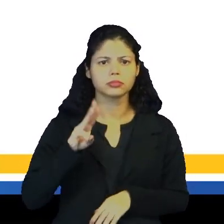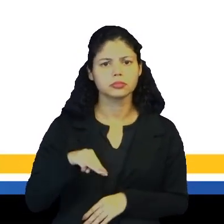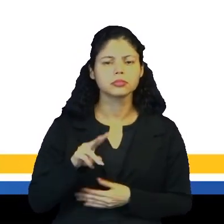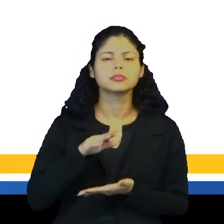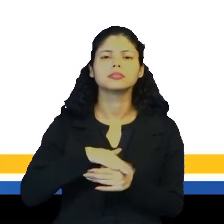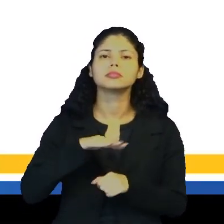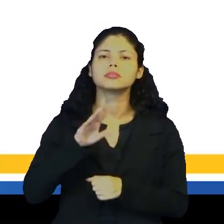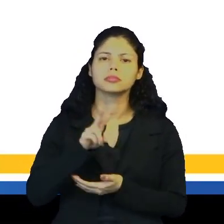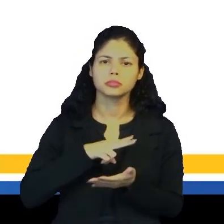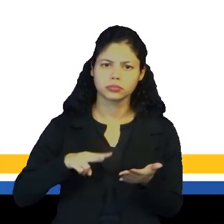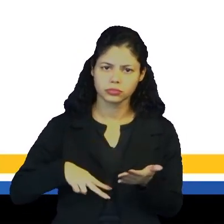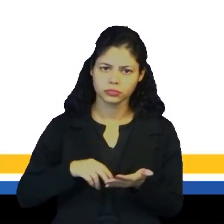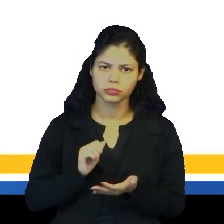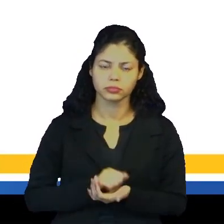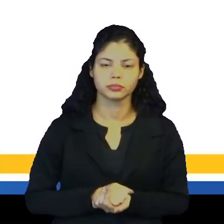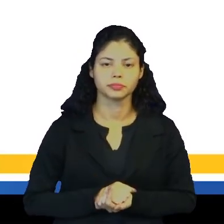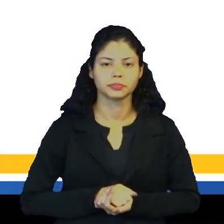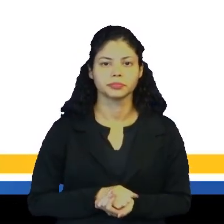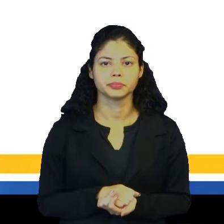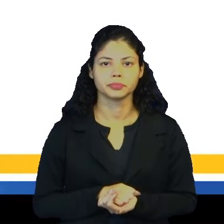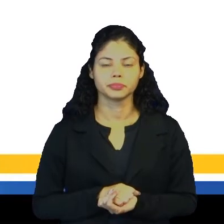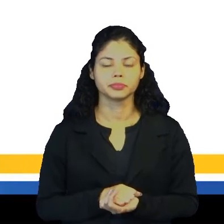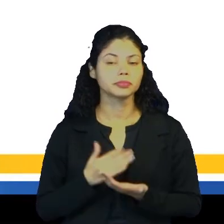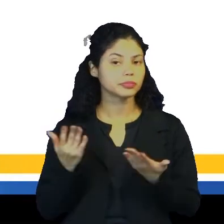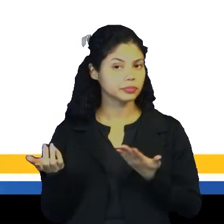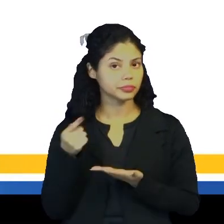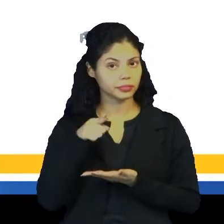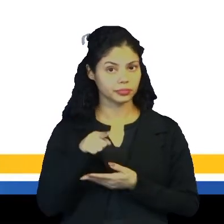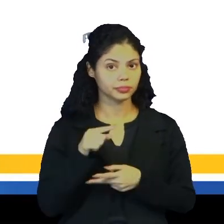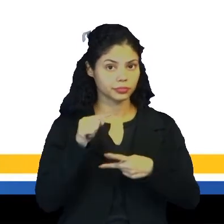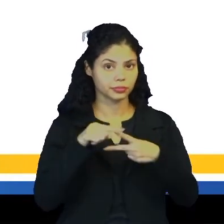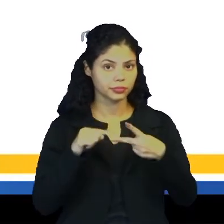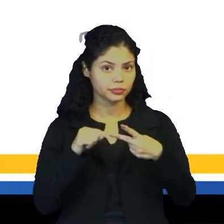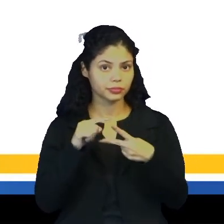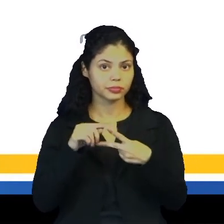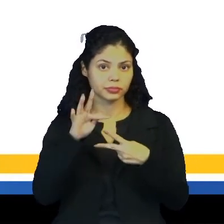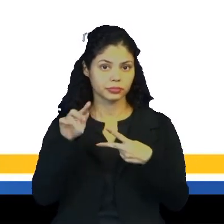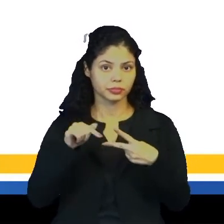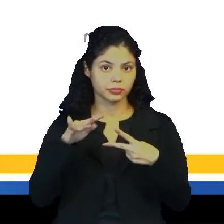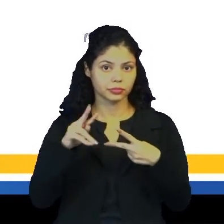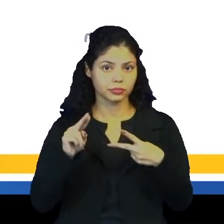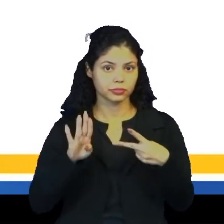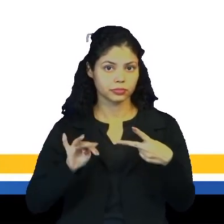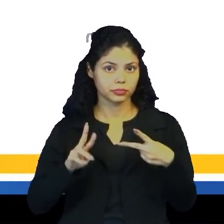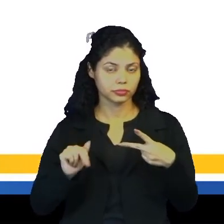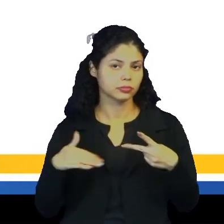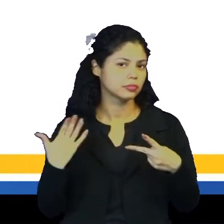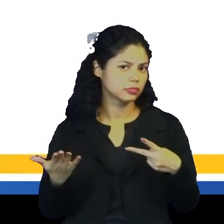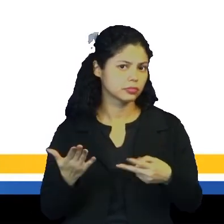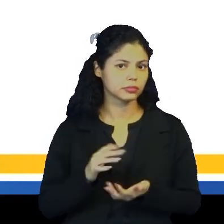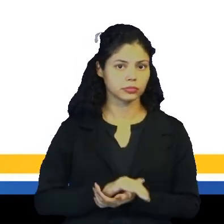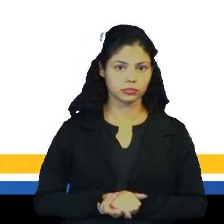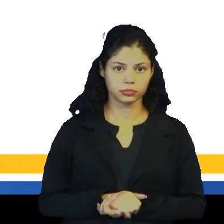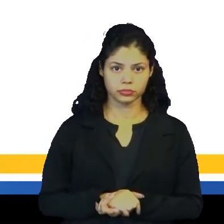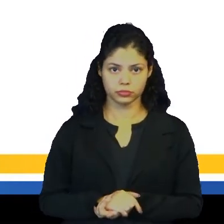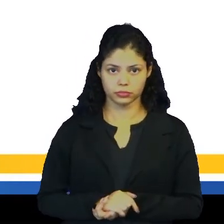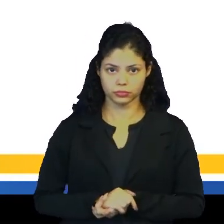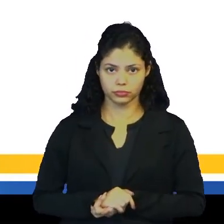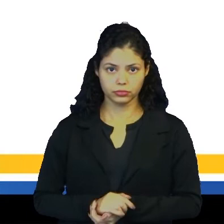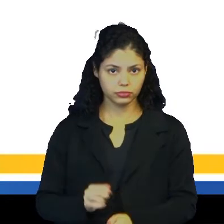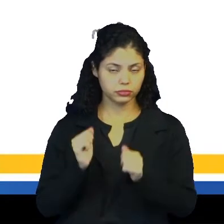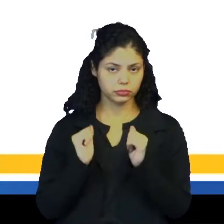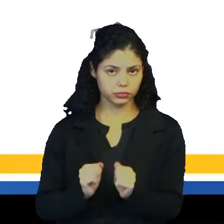responda, quem leu mais desse livro? E aí, será que foi o Zito ou será que foi a Beta?